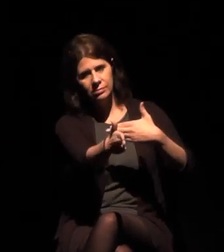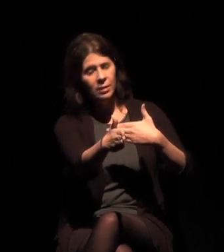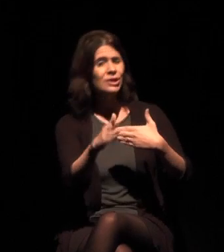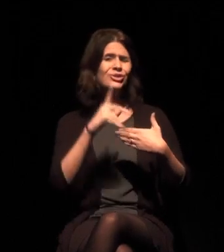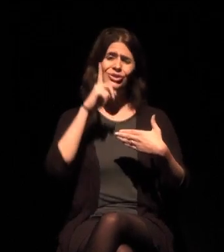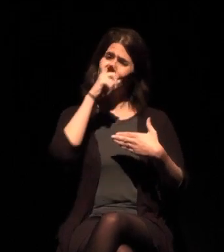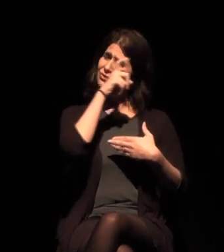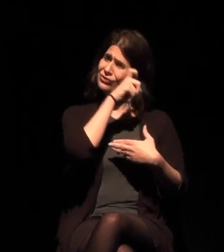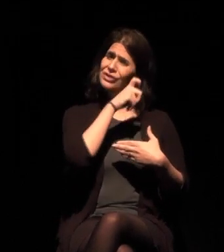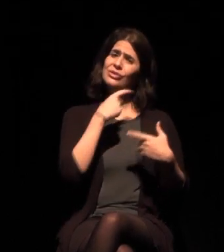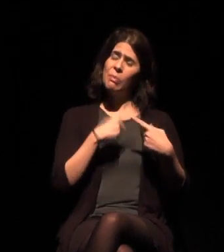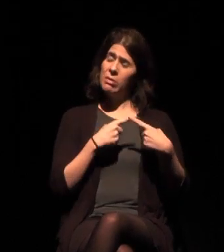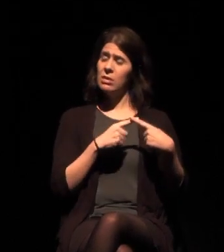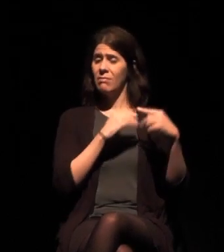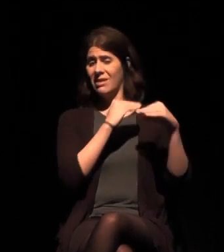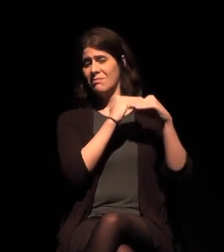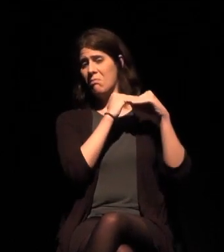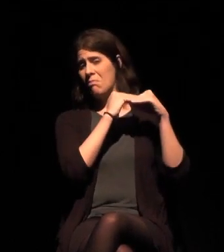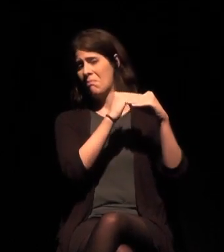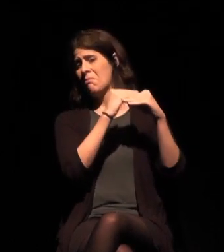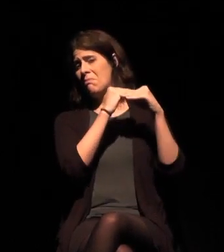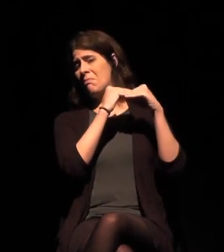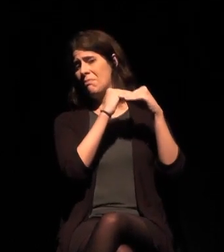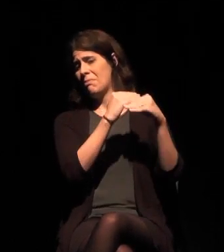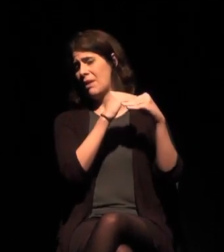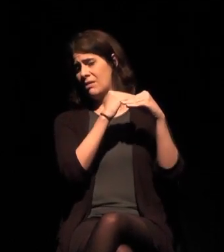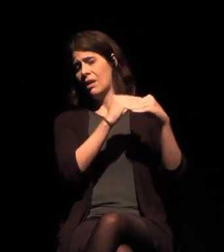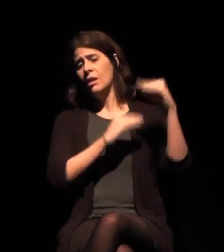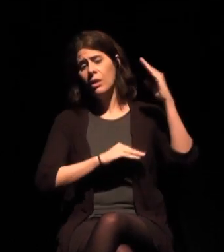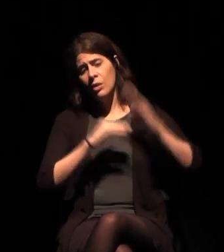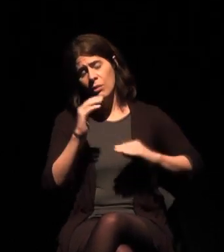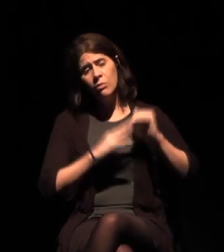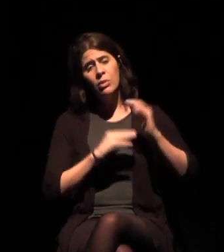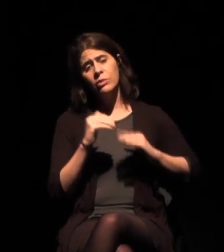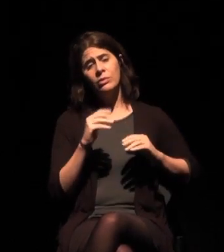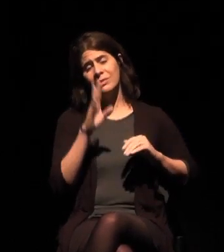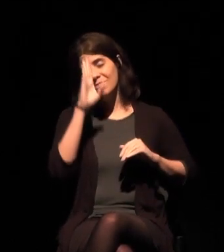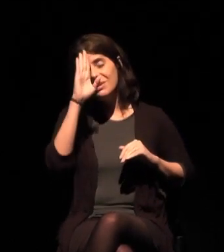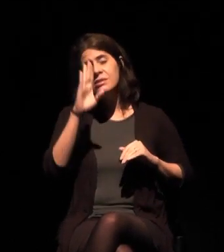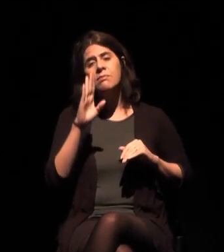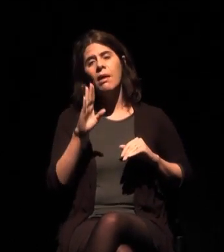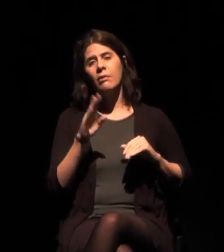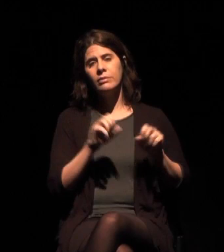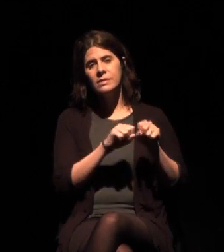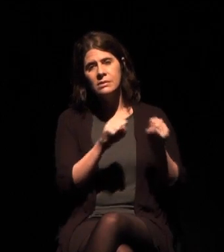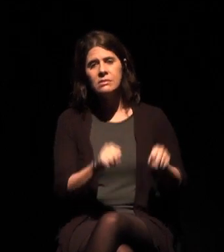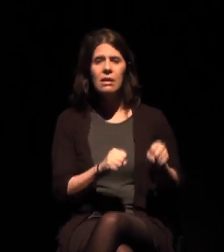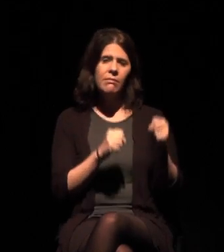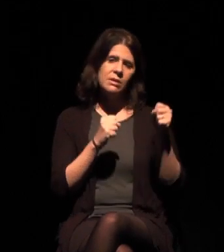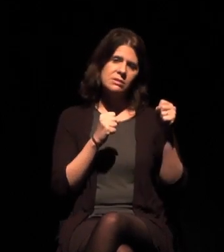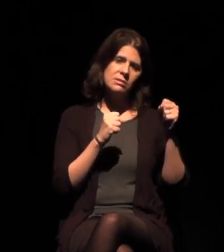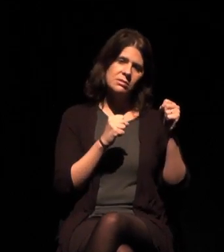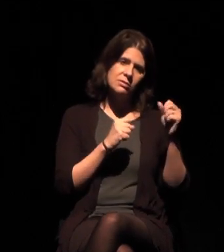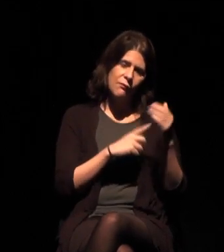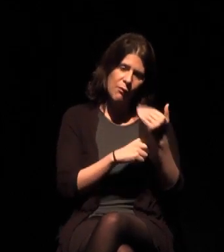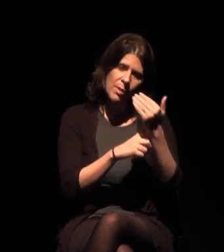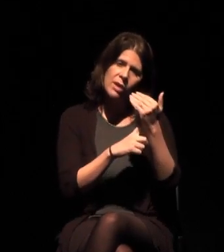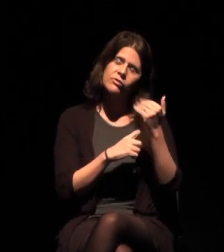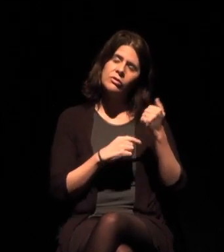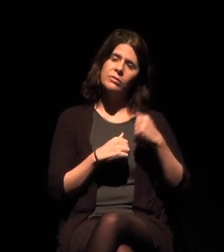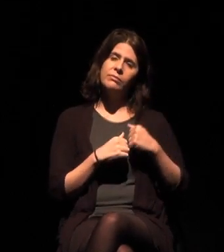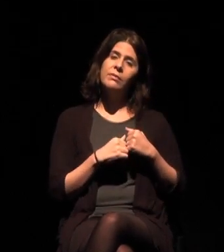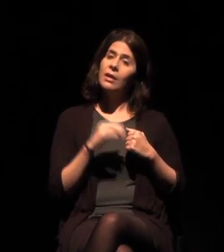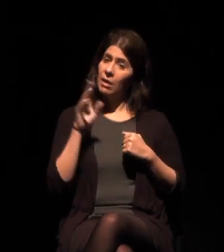produzir nomeadamente engenheiros de sistemas engenheiro informático estou a pensar na realidade que conheço em